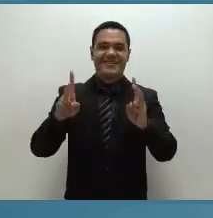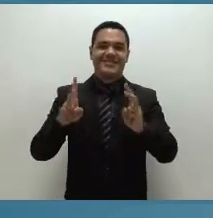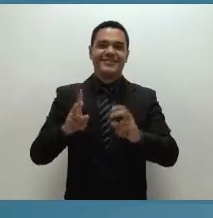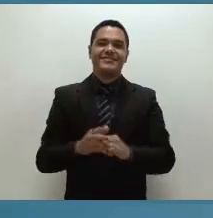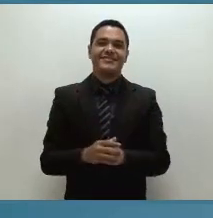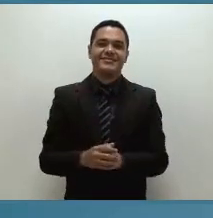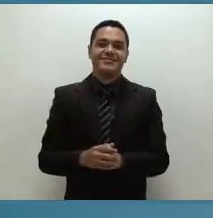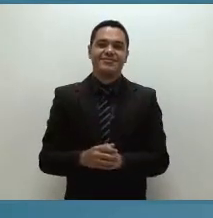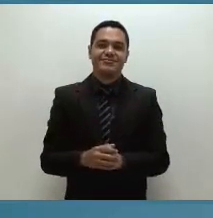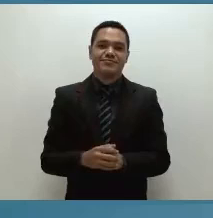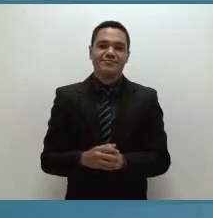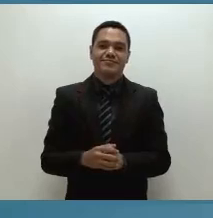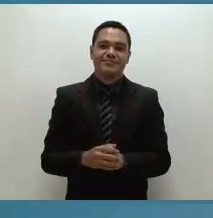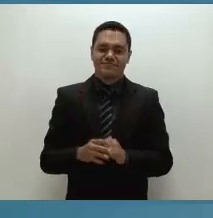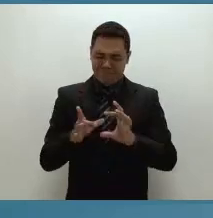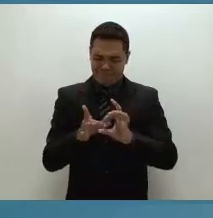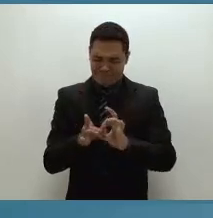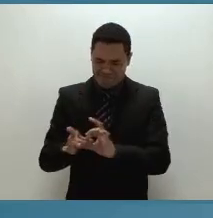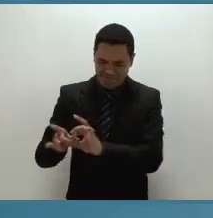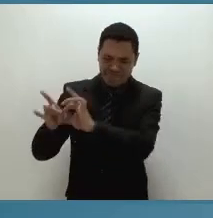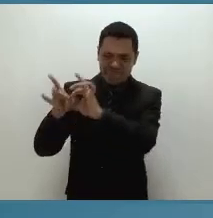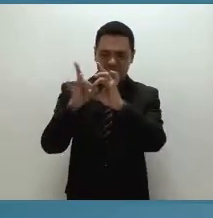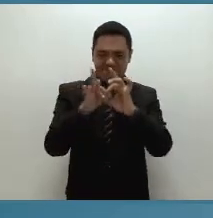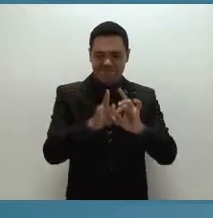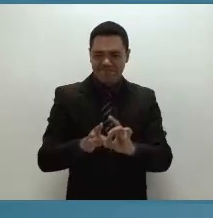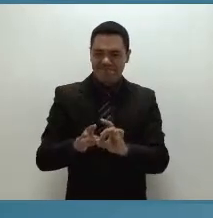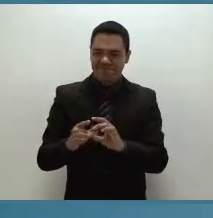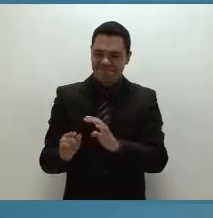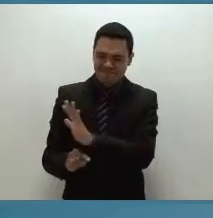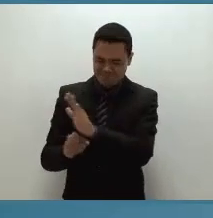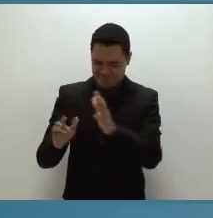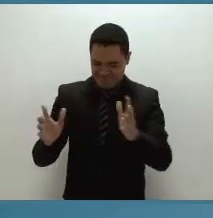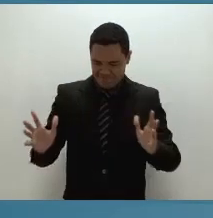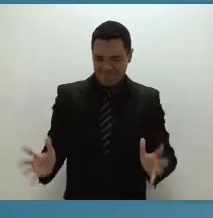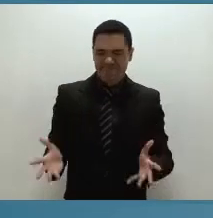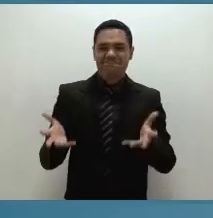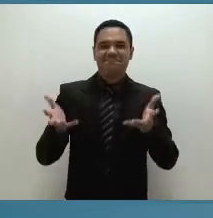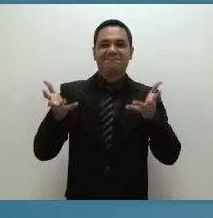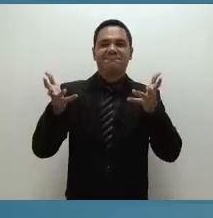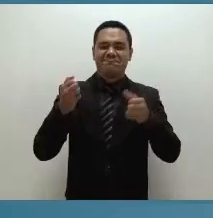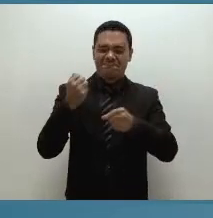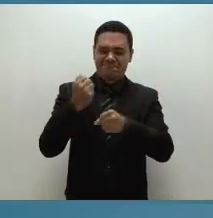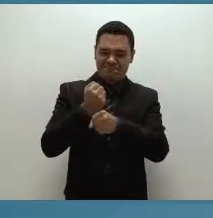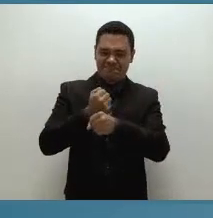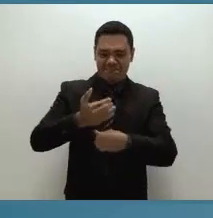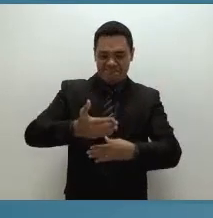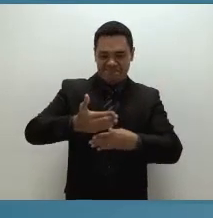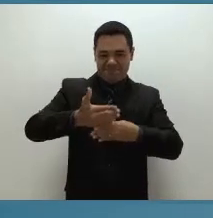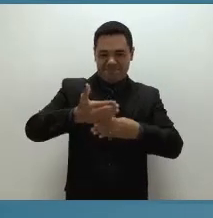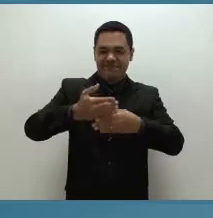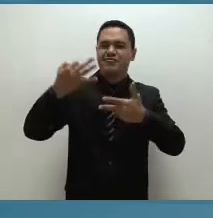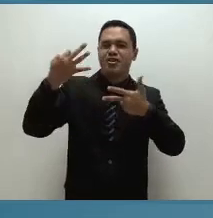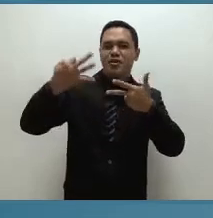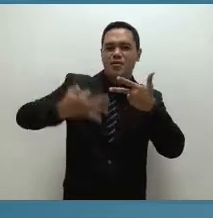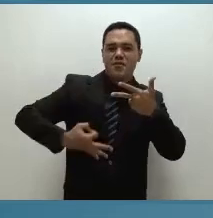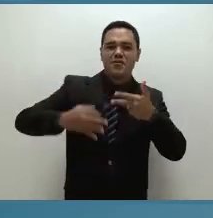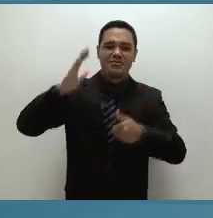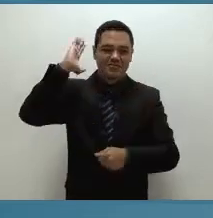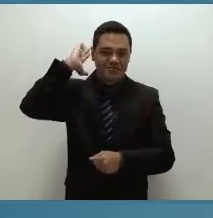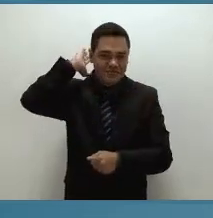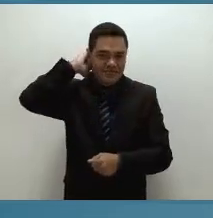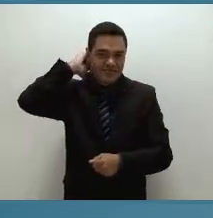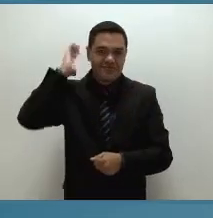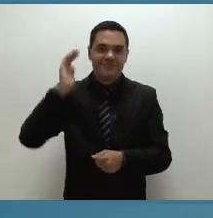a integração que faz a diferença. É a integração que constrói o nosso poder judiciário do Estado do